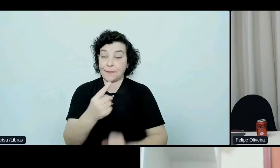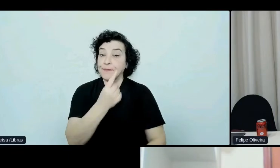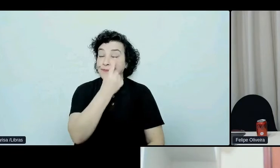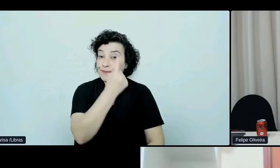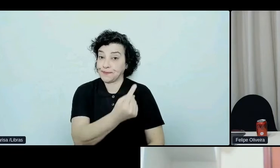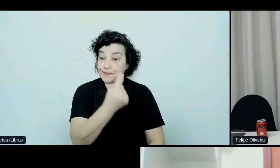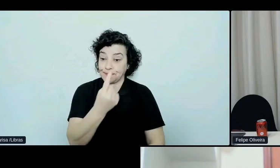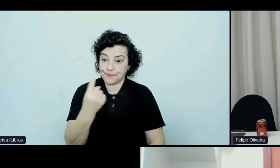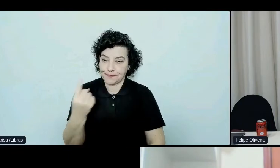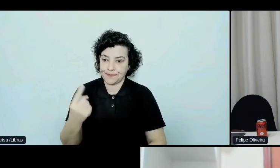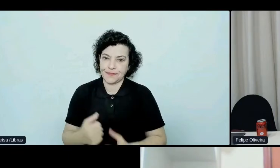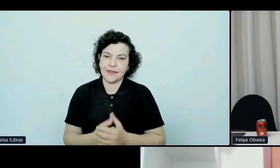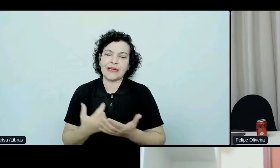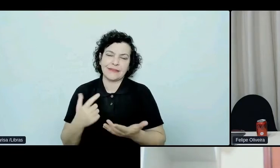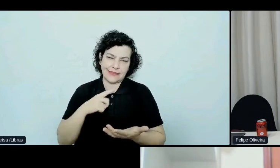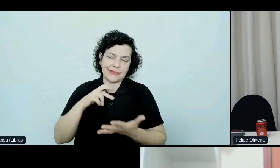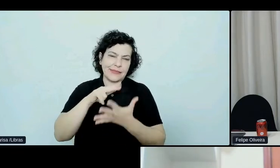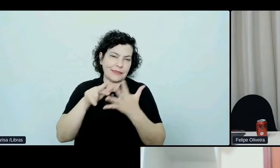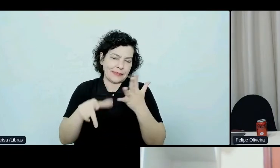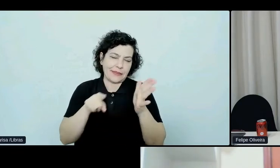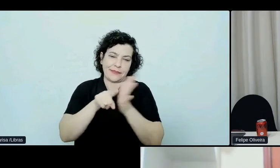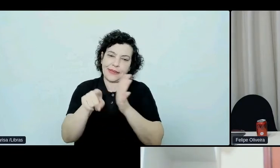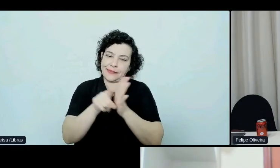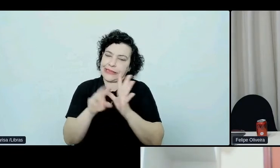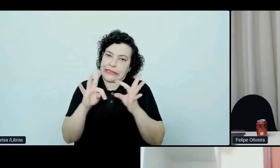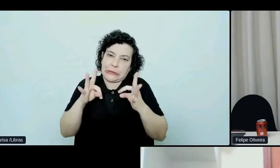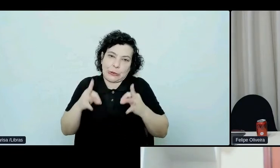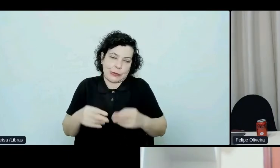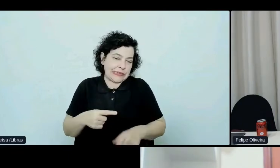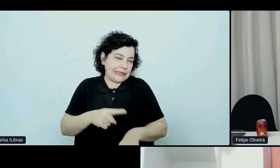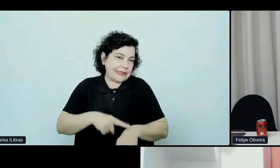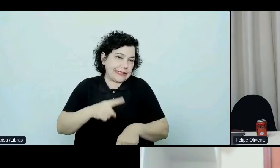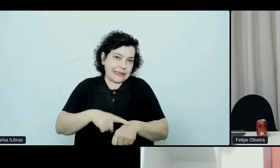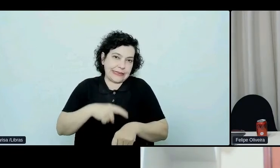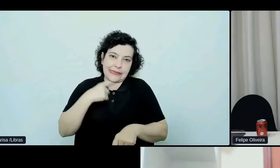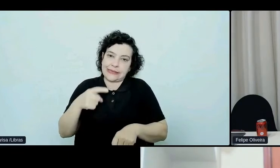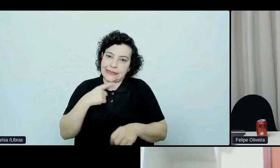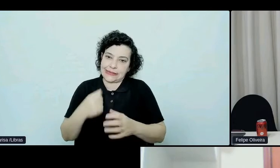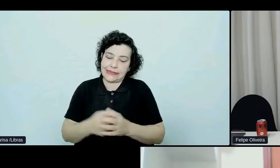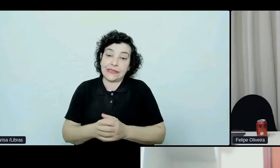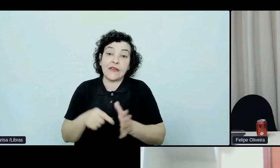ambientes. Pessoal, a gente está chegando, temos mais aí 13 minutinhos do